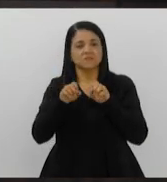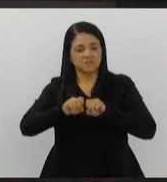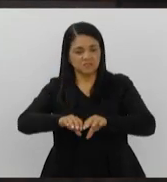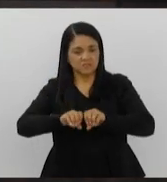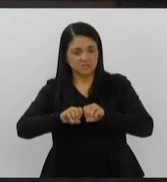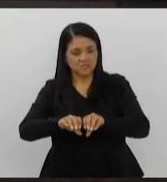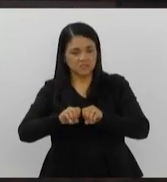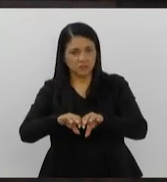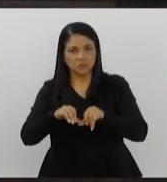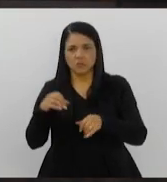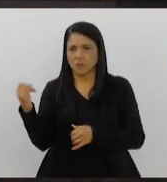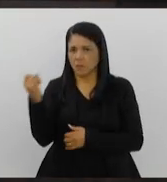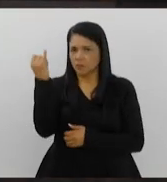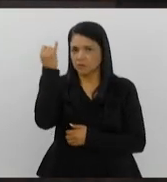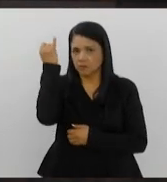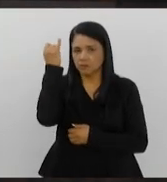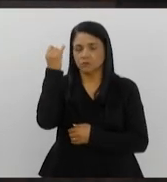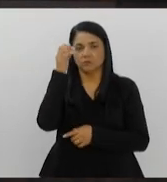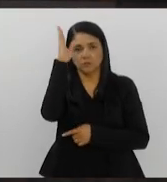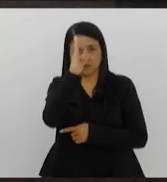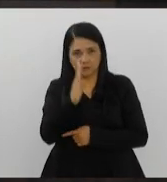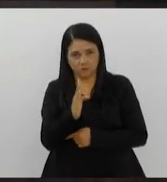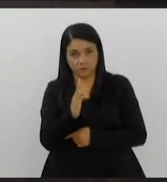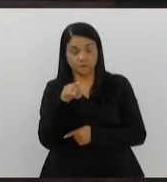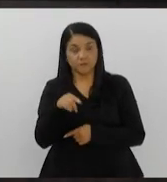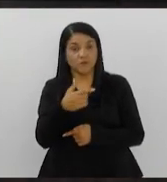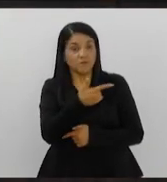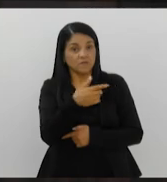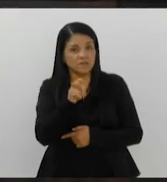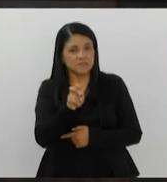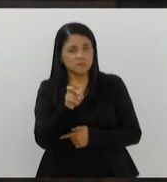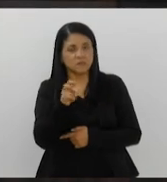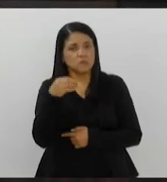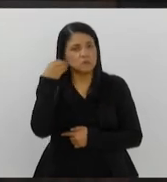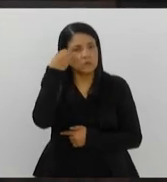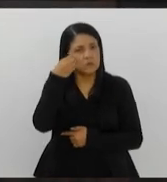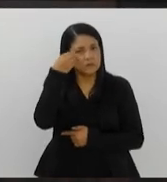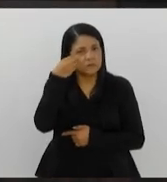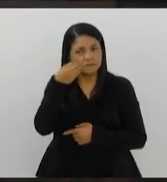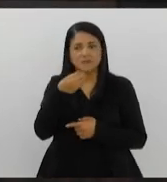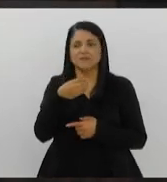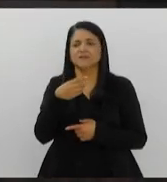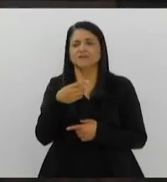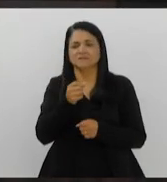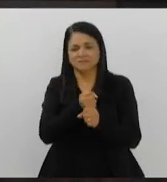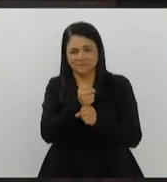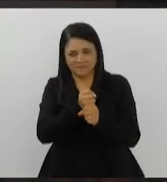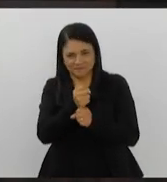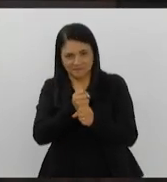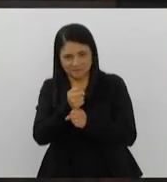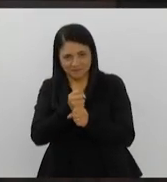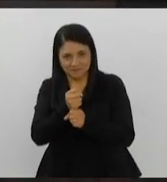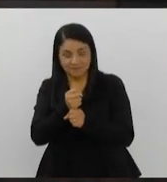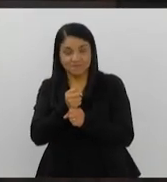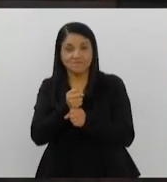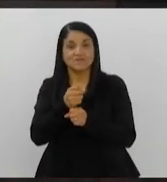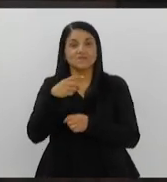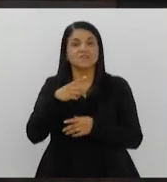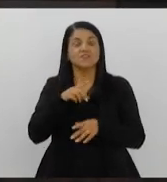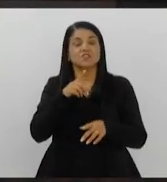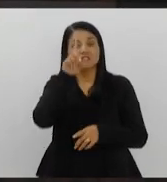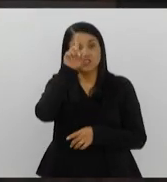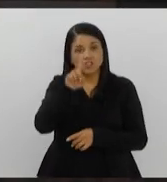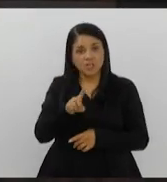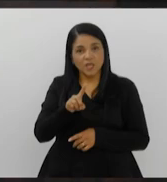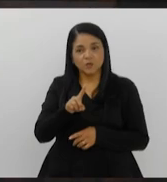do Brasil com mais de 25 anos de experiência especializou-se em Direito Penal